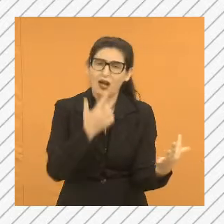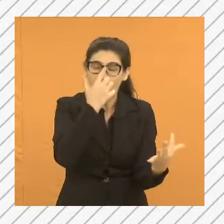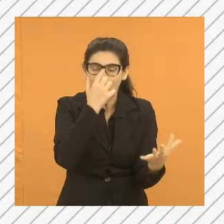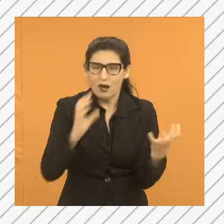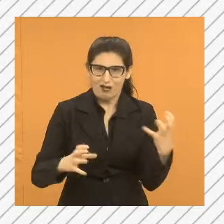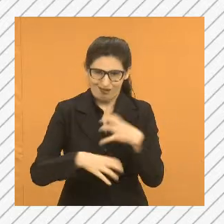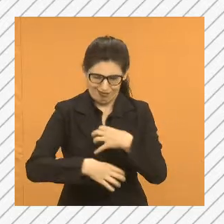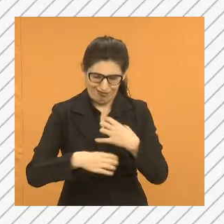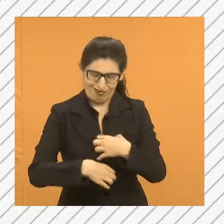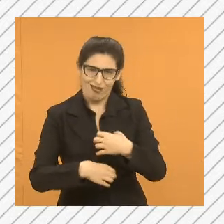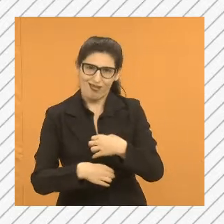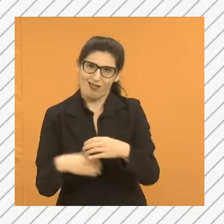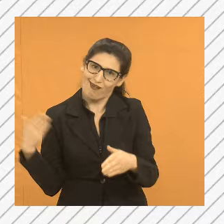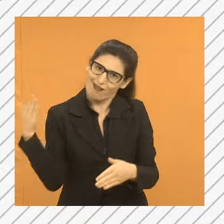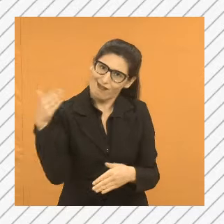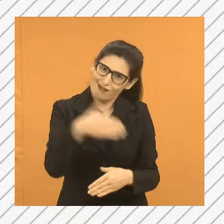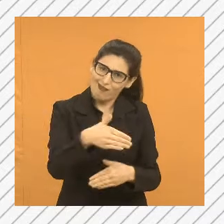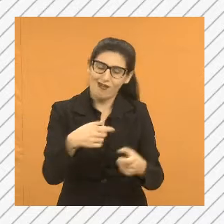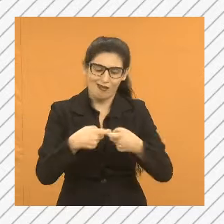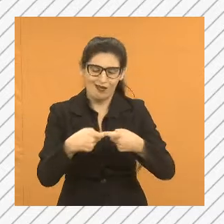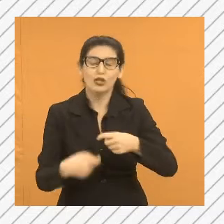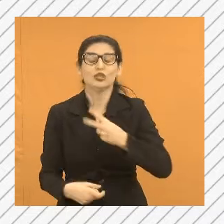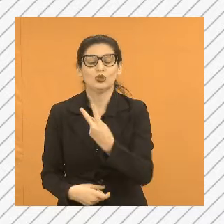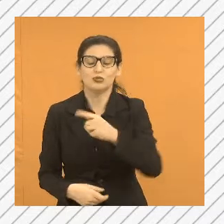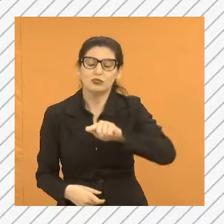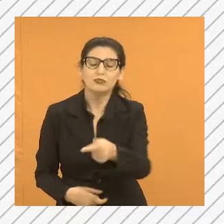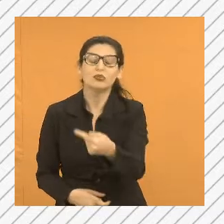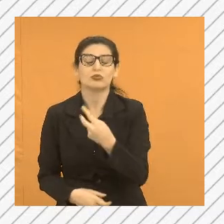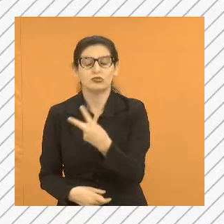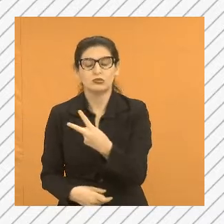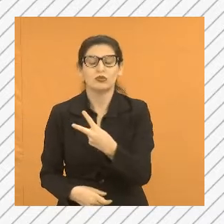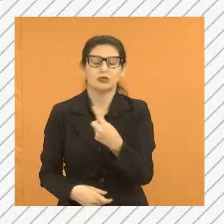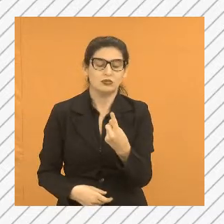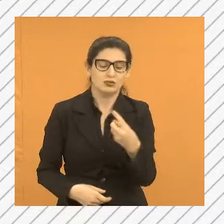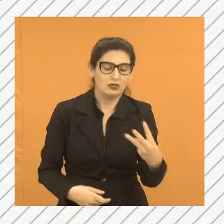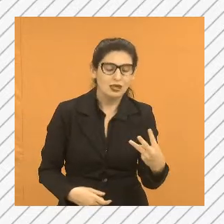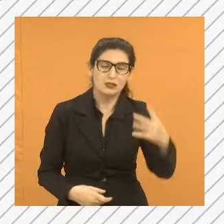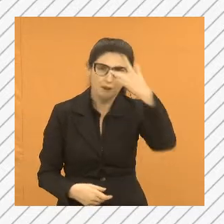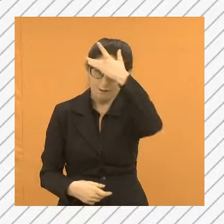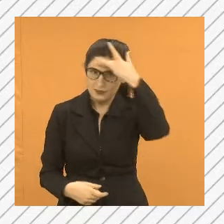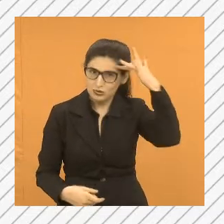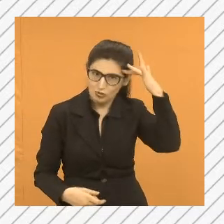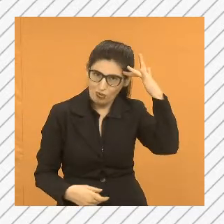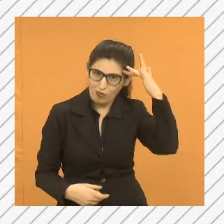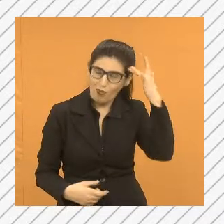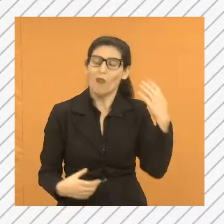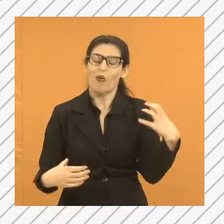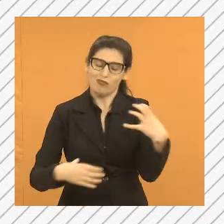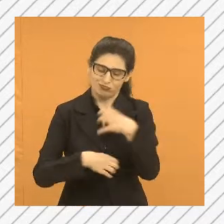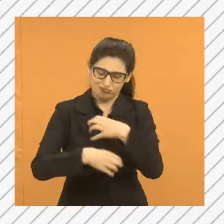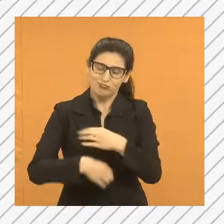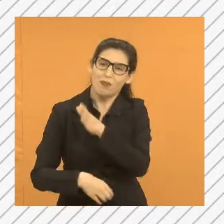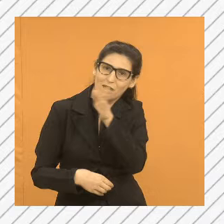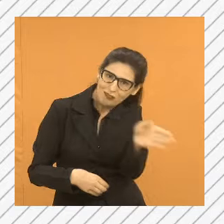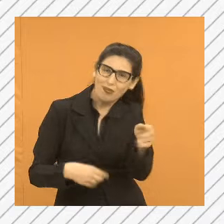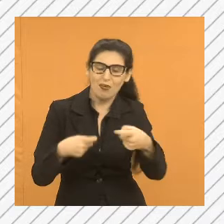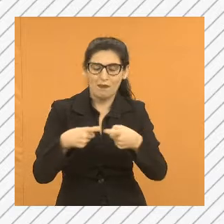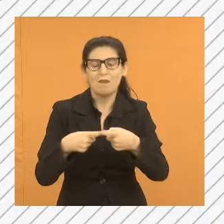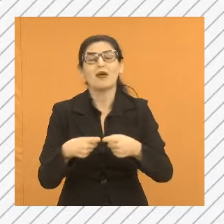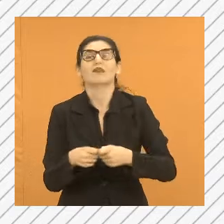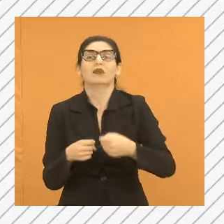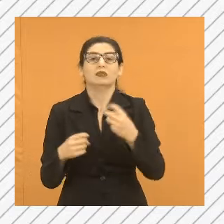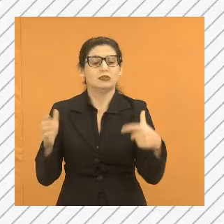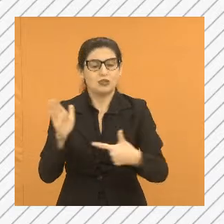completados, que foram 2.213 pessoas tiveram seus tratamentos completados no segundo